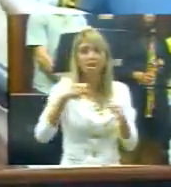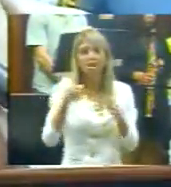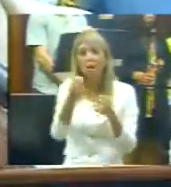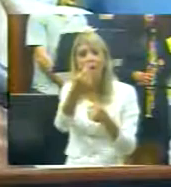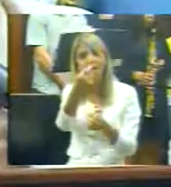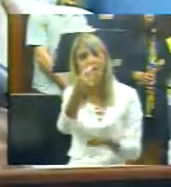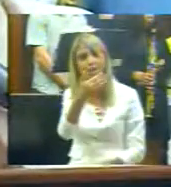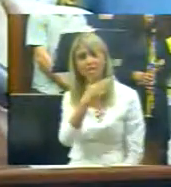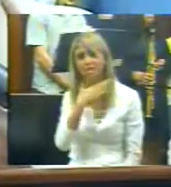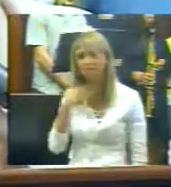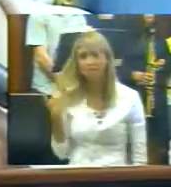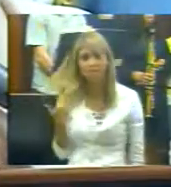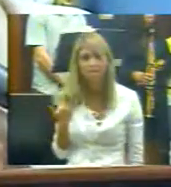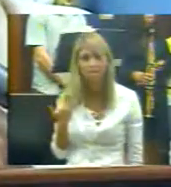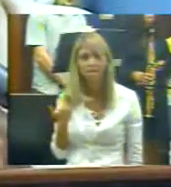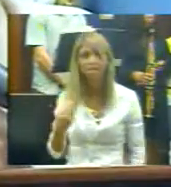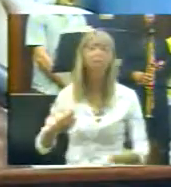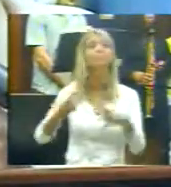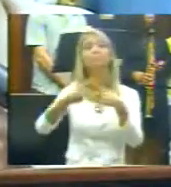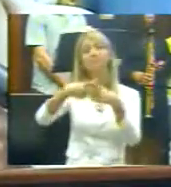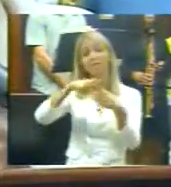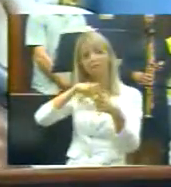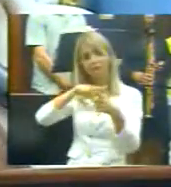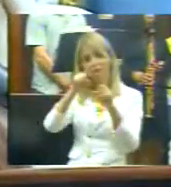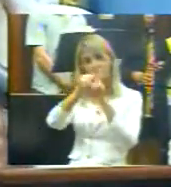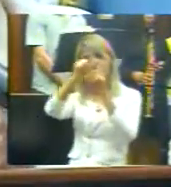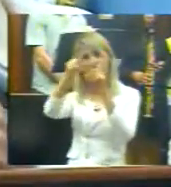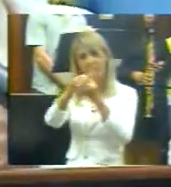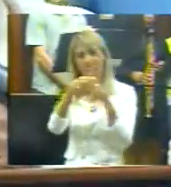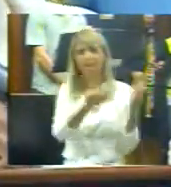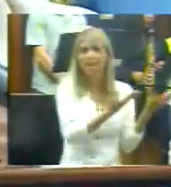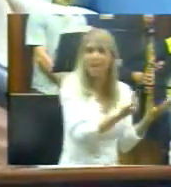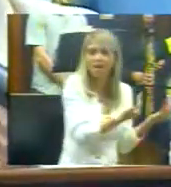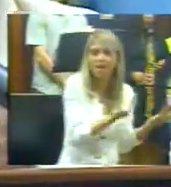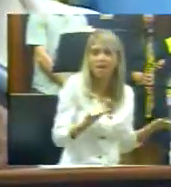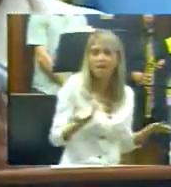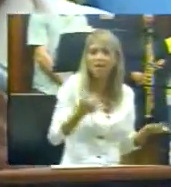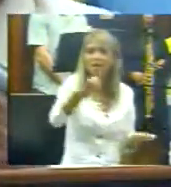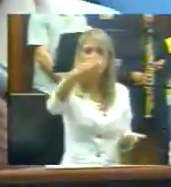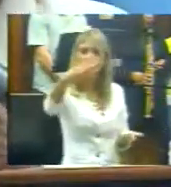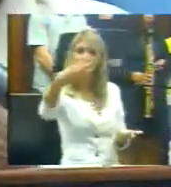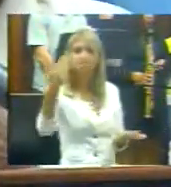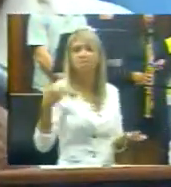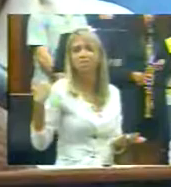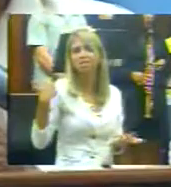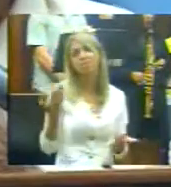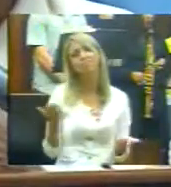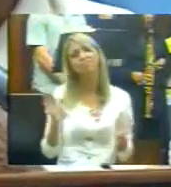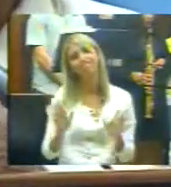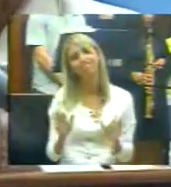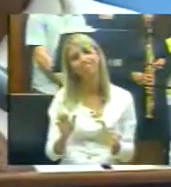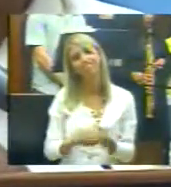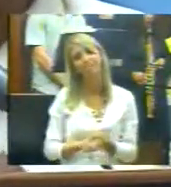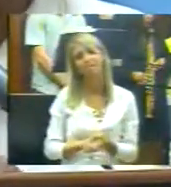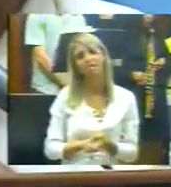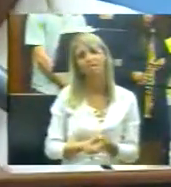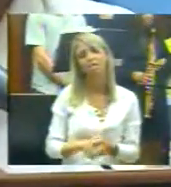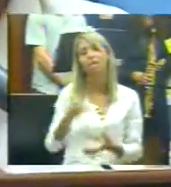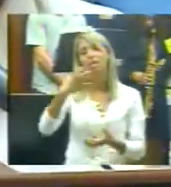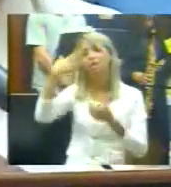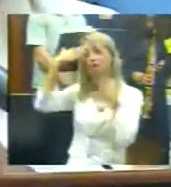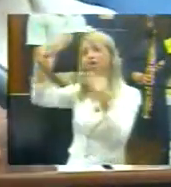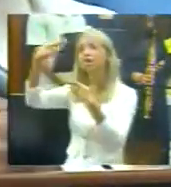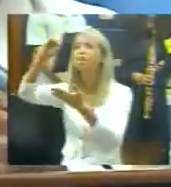estão ficando grávidas com seus 12, 13 anos. Eu quero deixar essa mensagem e agradecer a Deus por estar aqui, essa